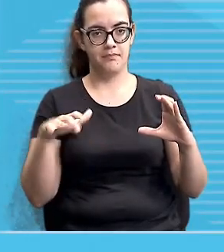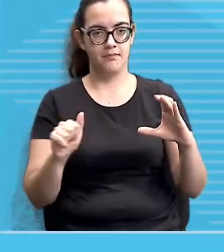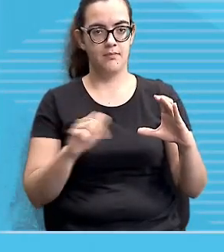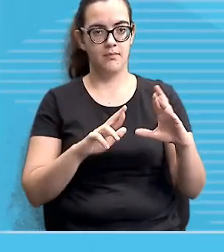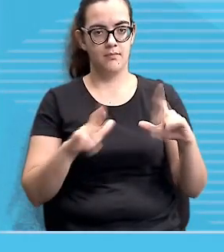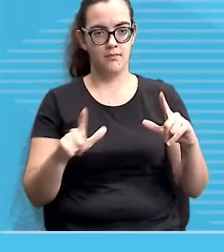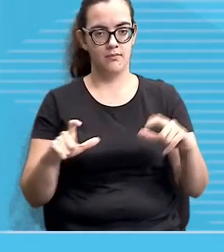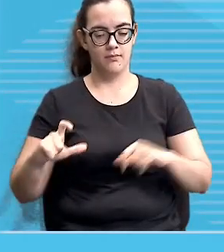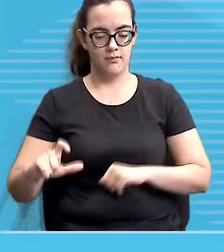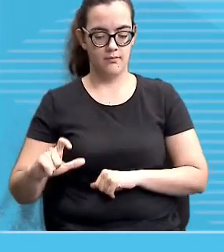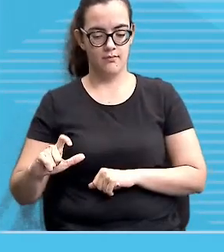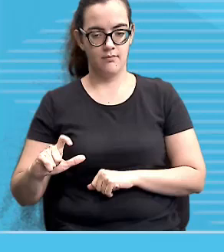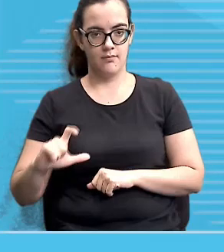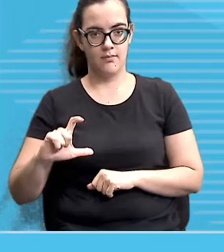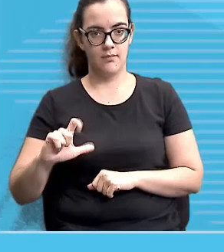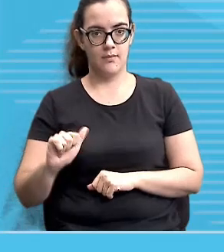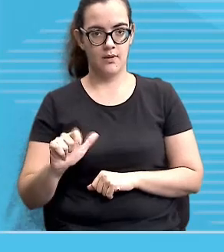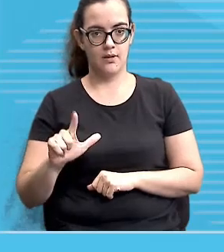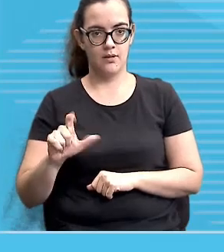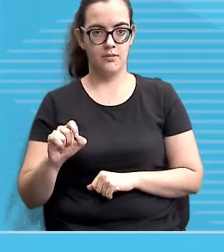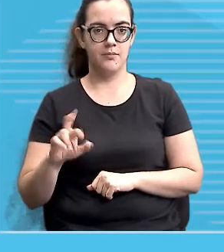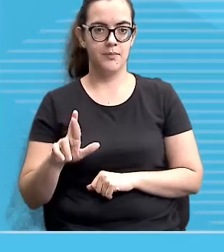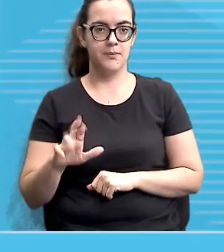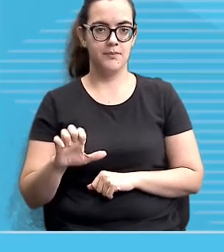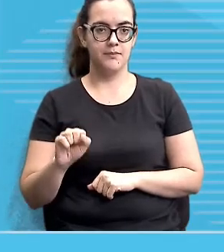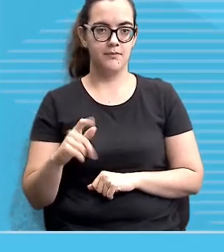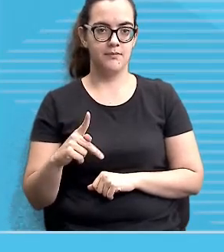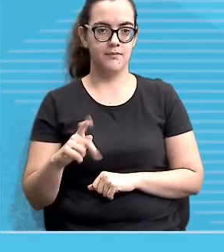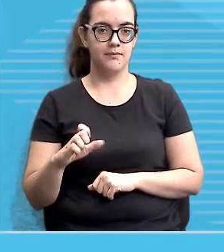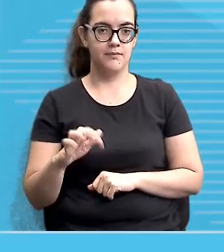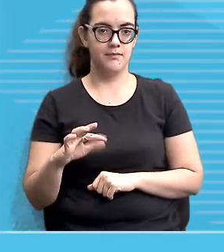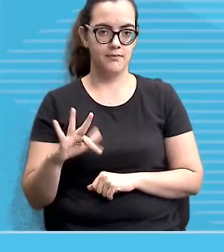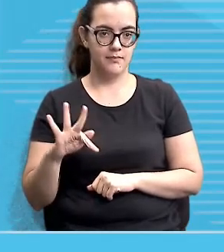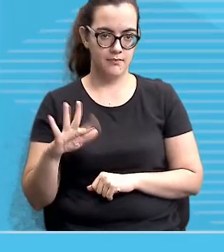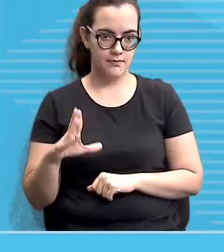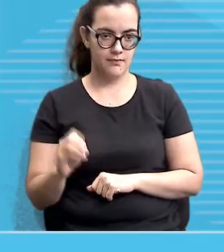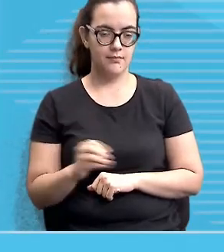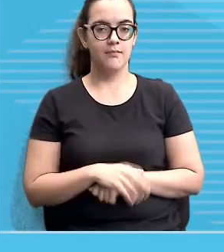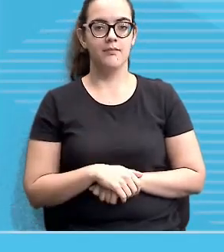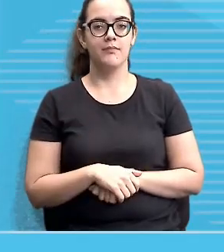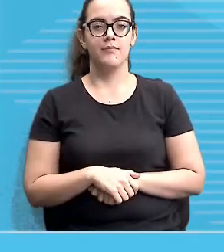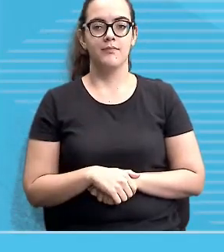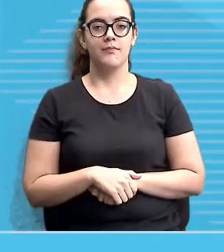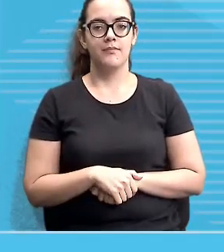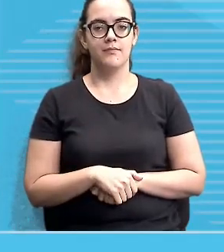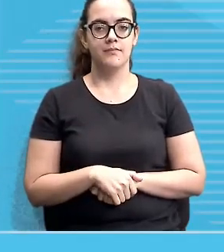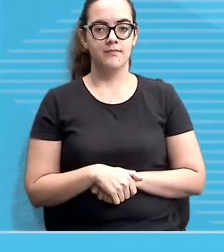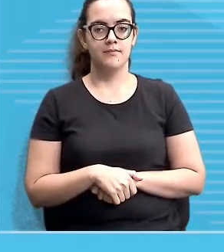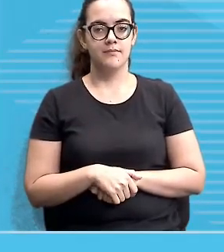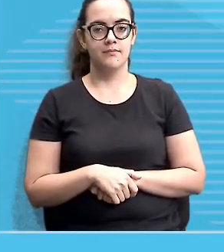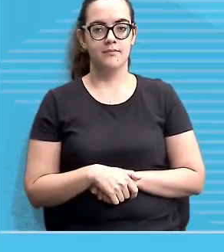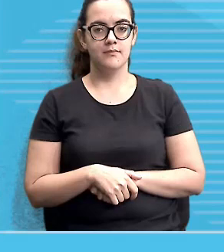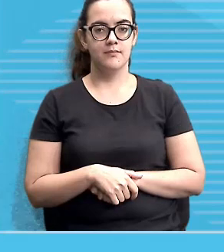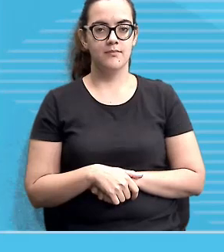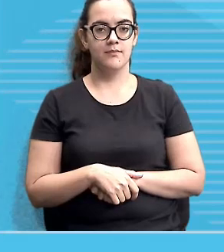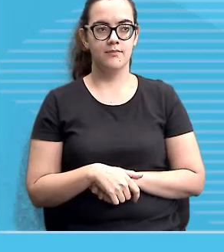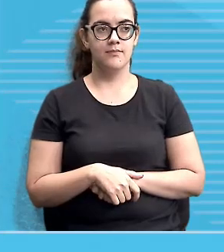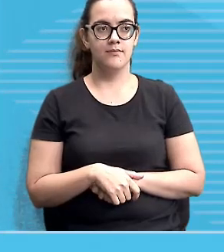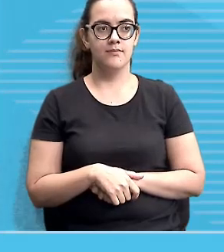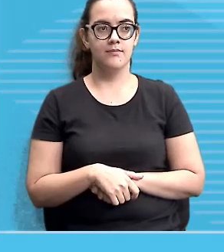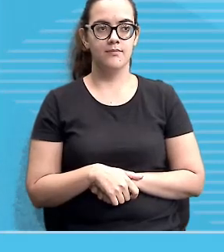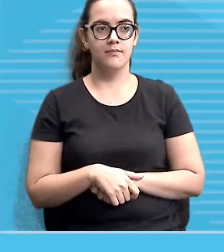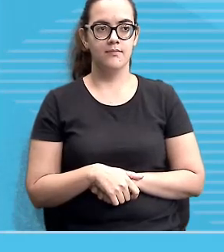temperatura era de 50 e foi para 100 e quanto foi que aumentou